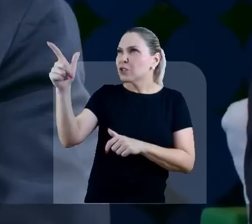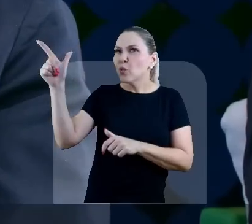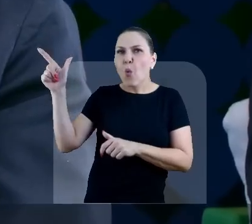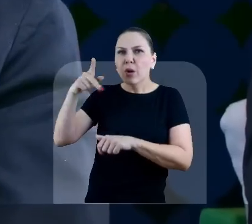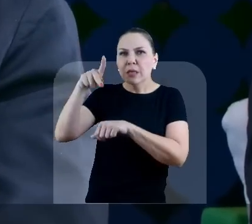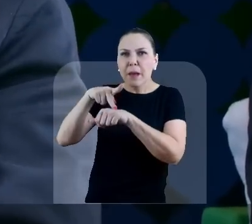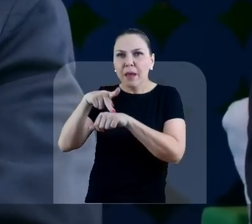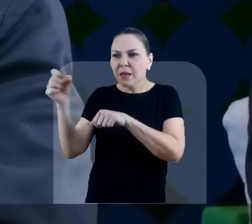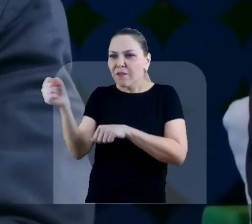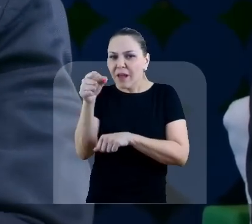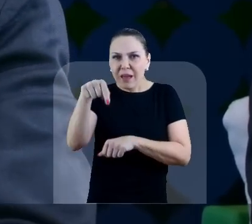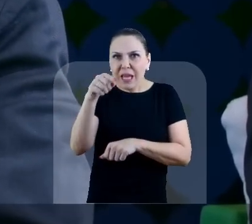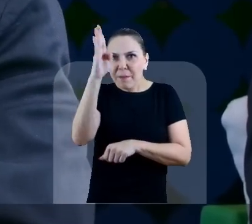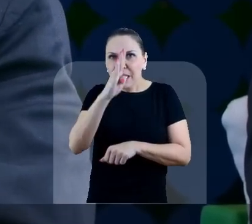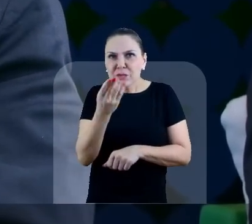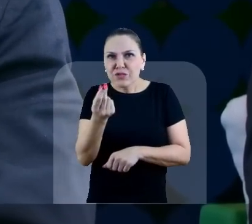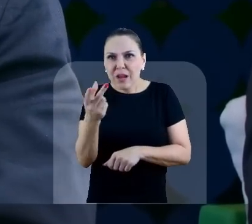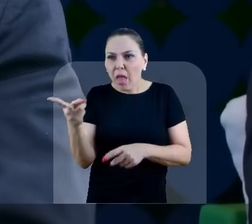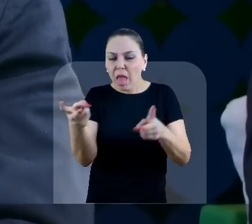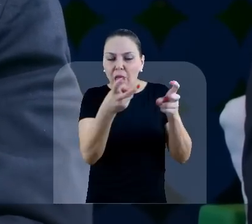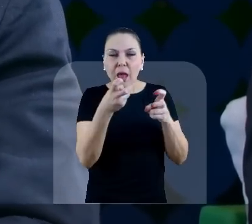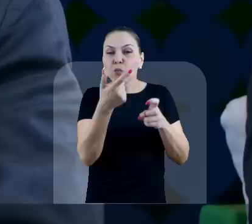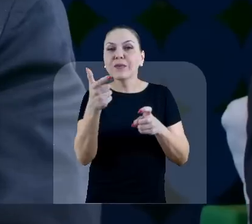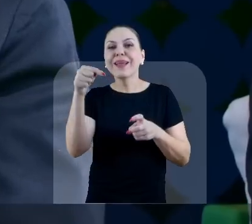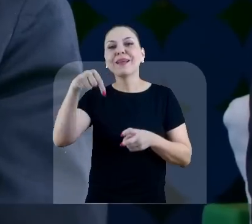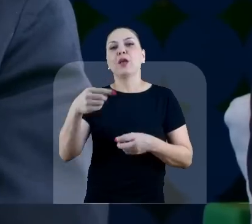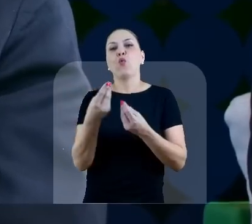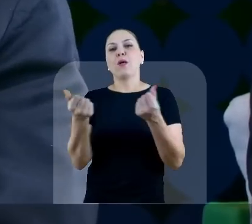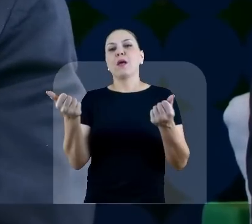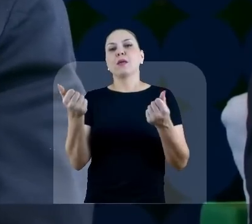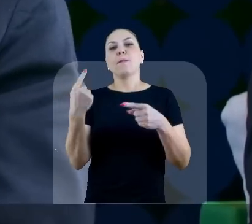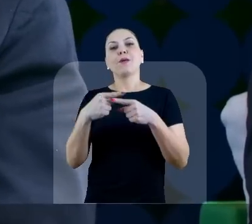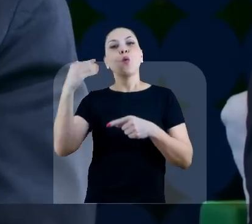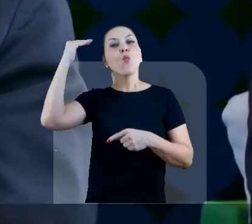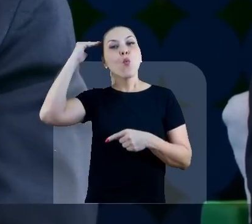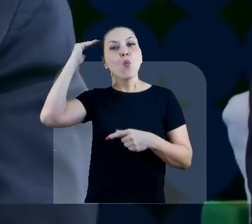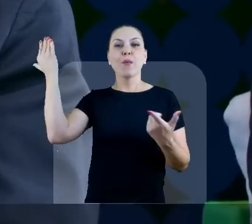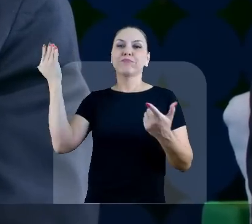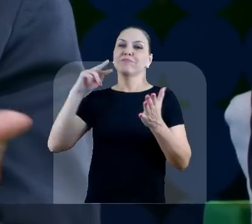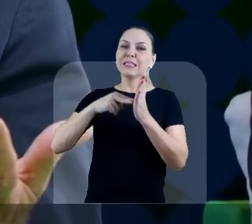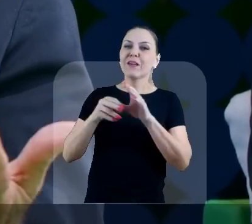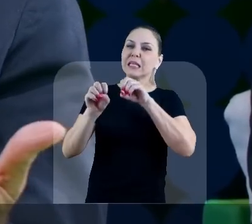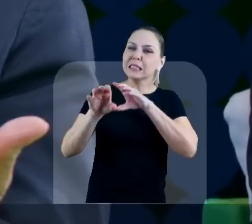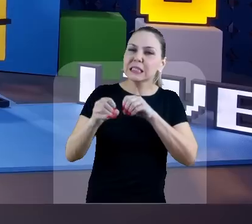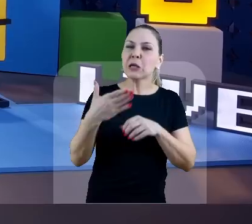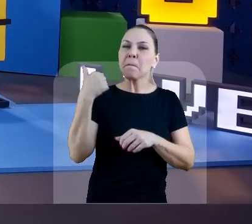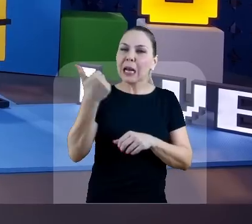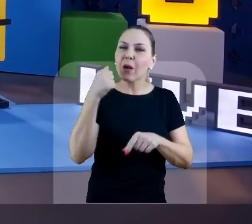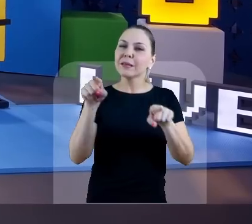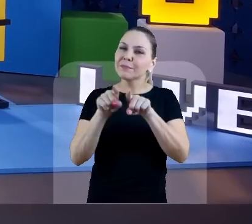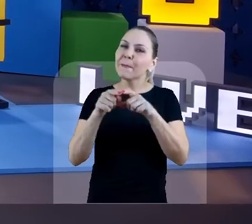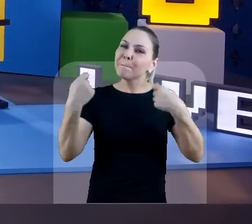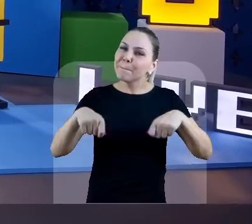dentro do Brasil, porque não são qualificados. Culpa do quê? O aparelhamento do nosso ensino.